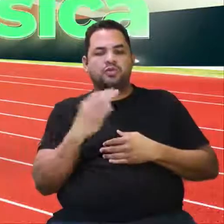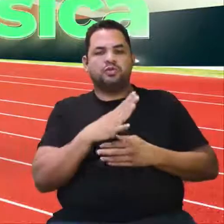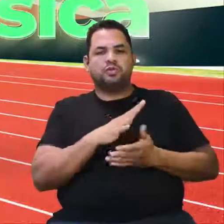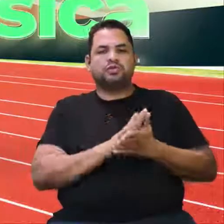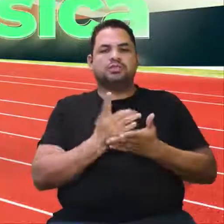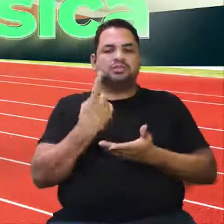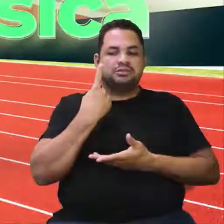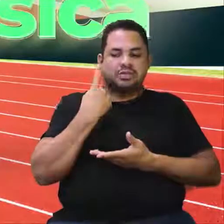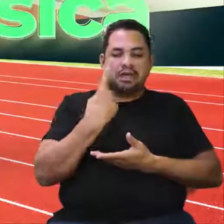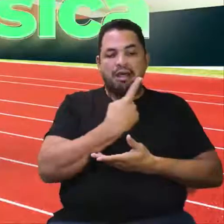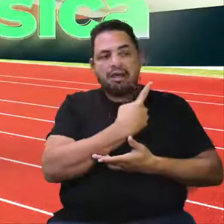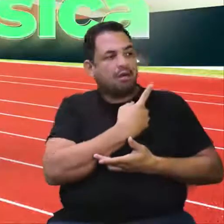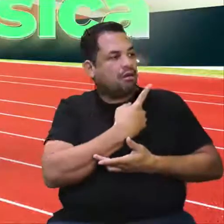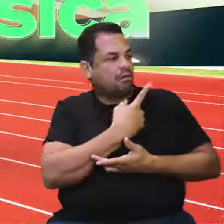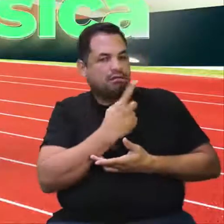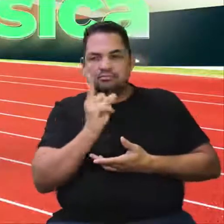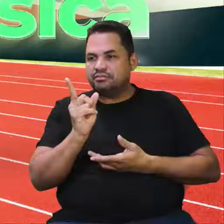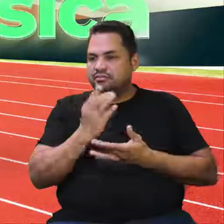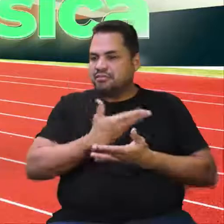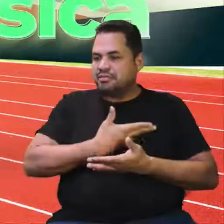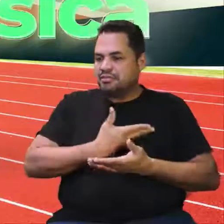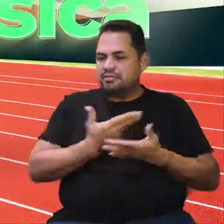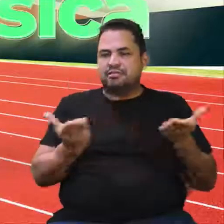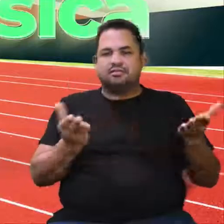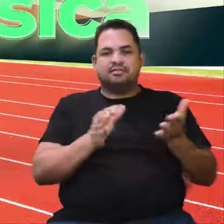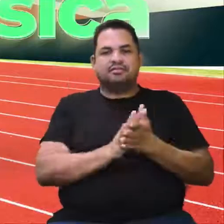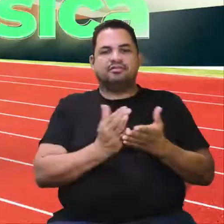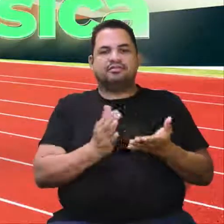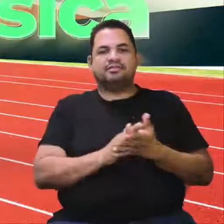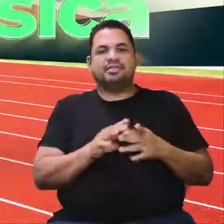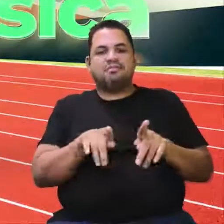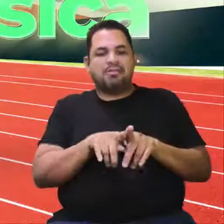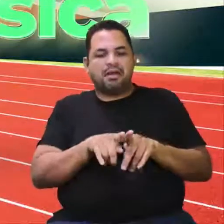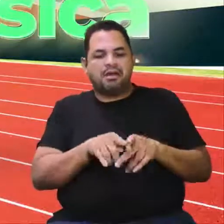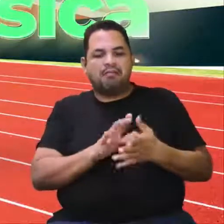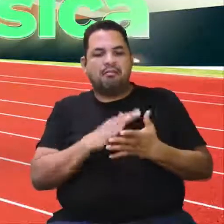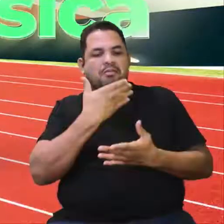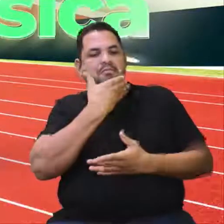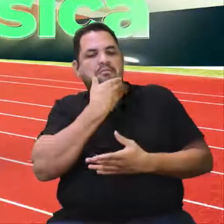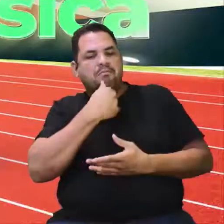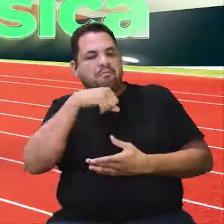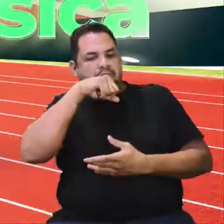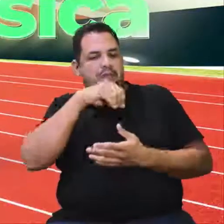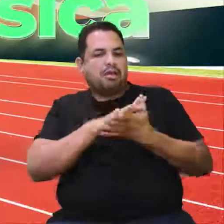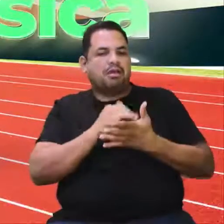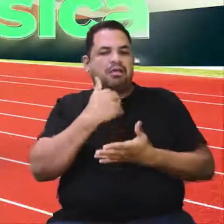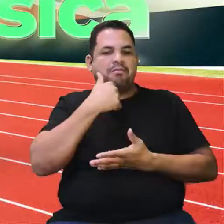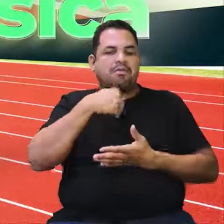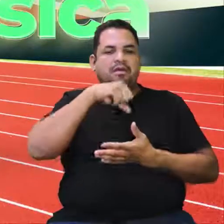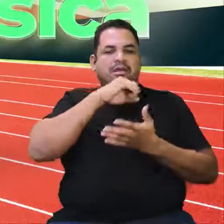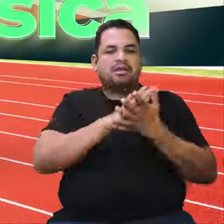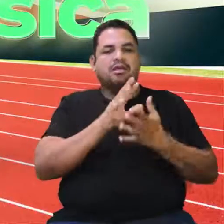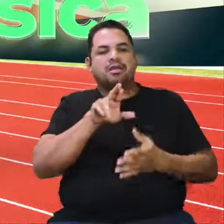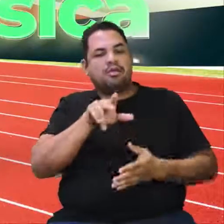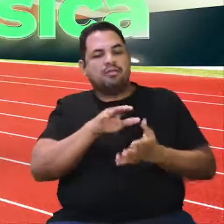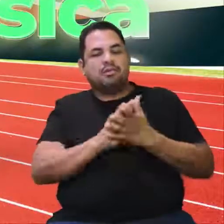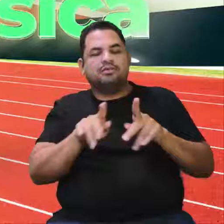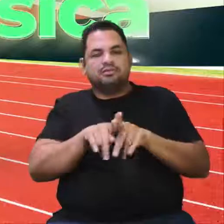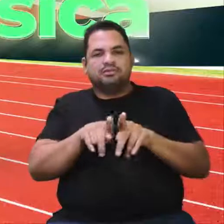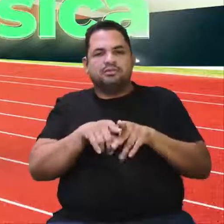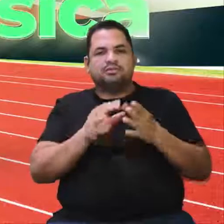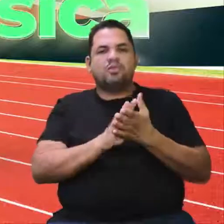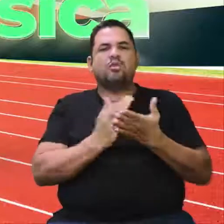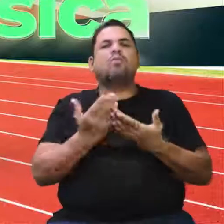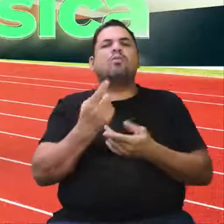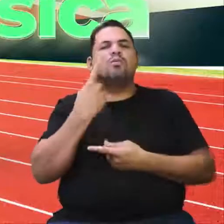olhando para os lados, olhando para os colegas, ou olhando para os pais, para os irmãos, e a gente sempre fica observando, né? Mas como que a